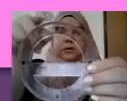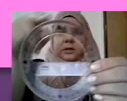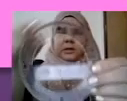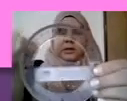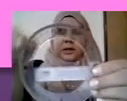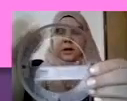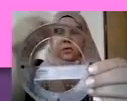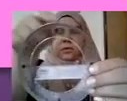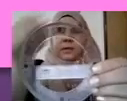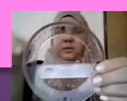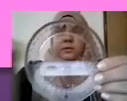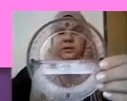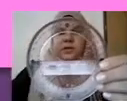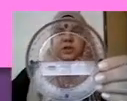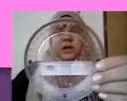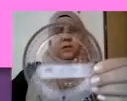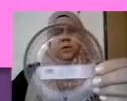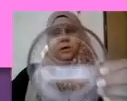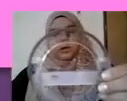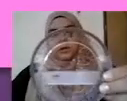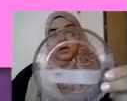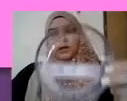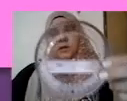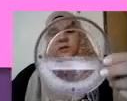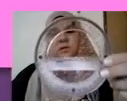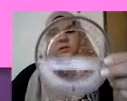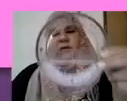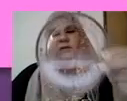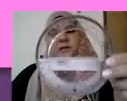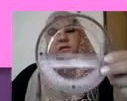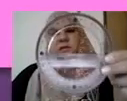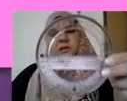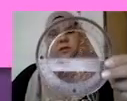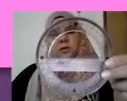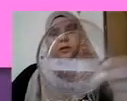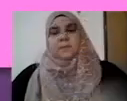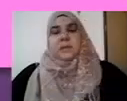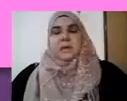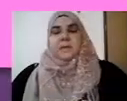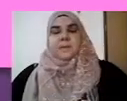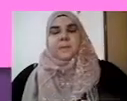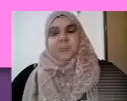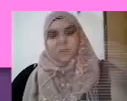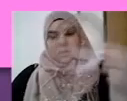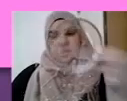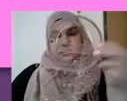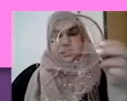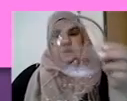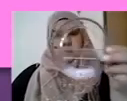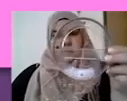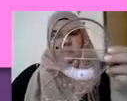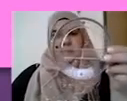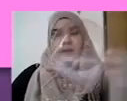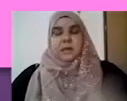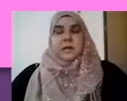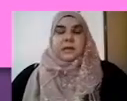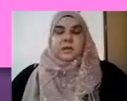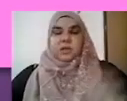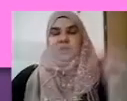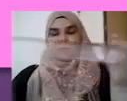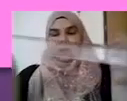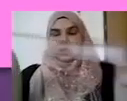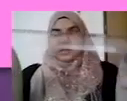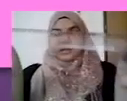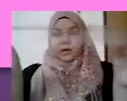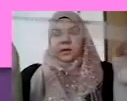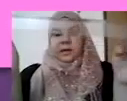lado e calcula a abertura até chegar no outro. Então, vocês vão usar transferidor para calcular os ângulos, né? E a